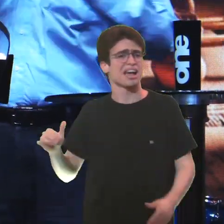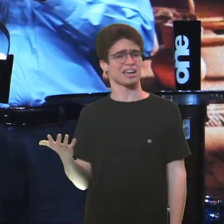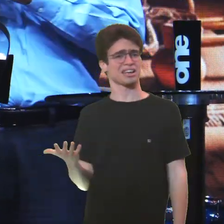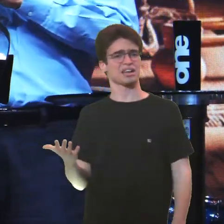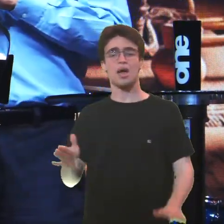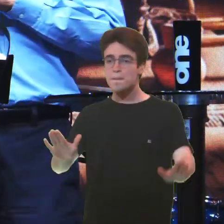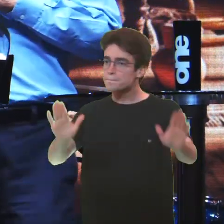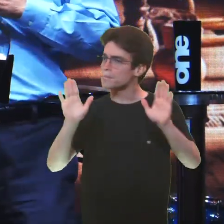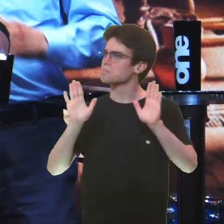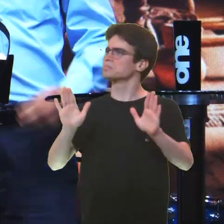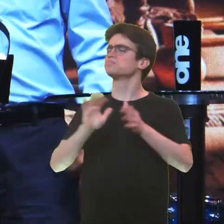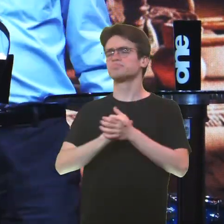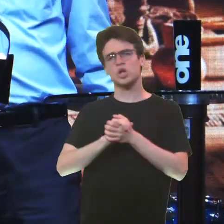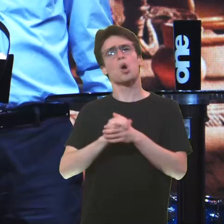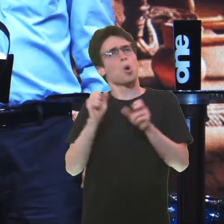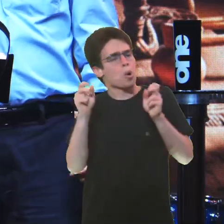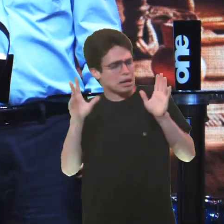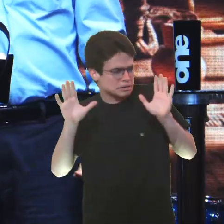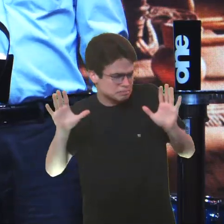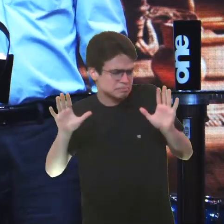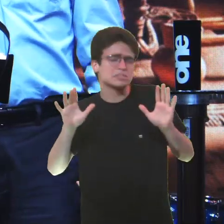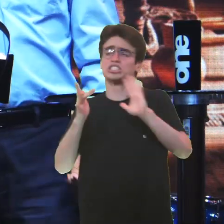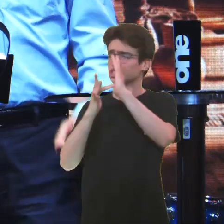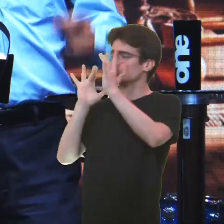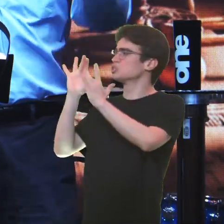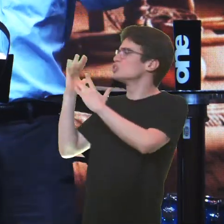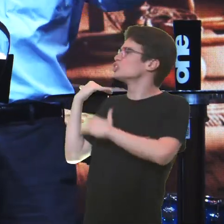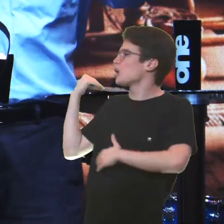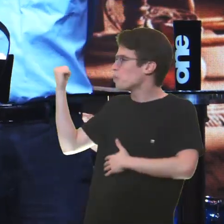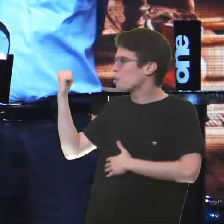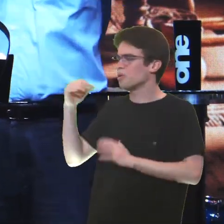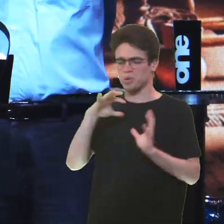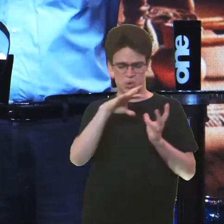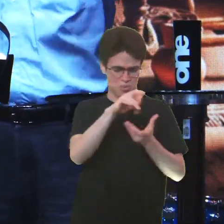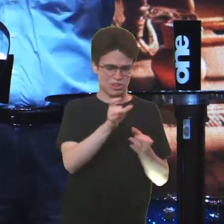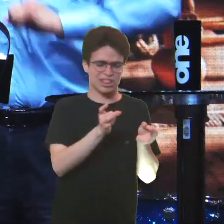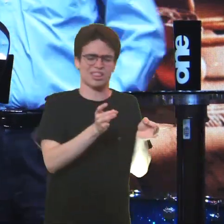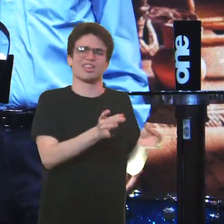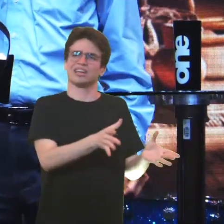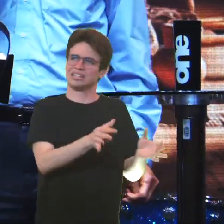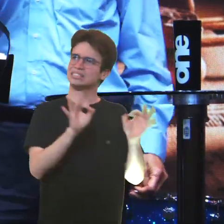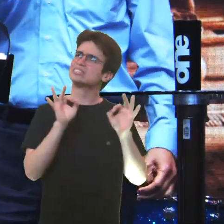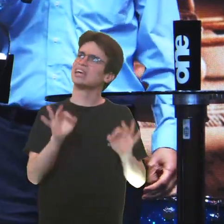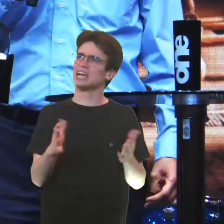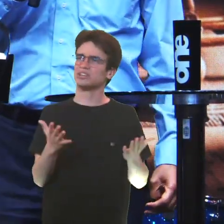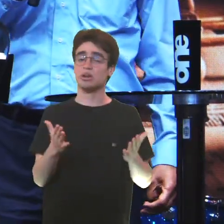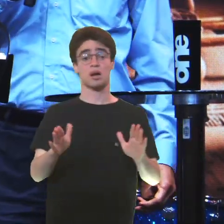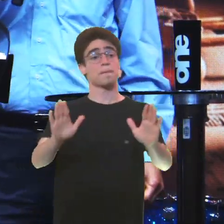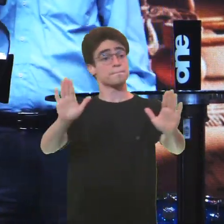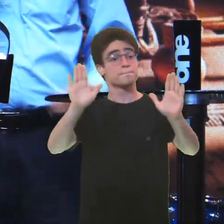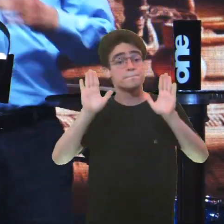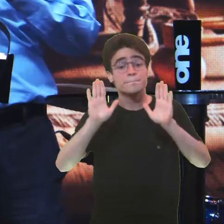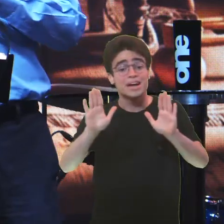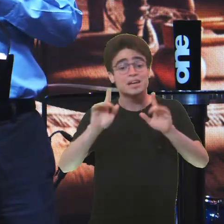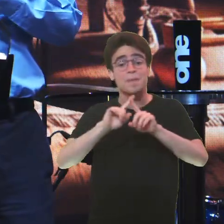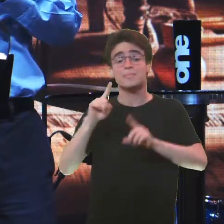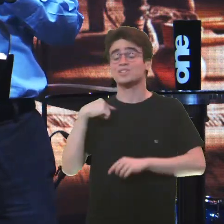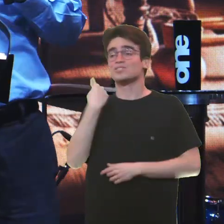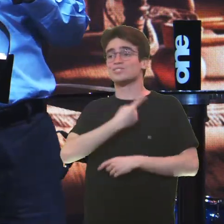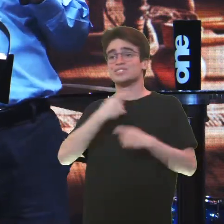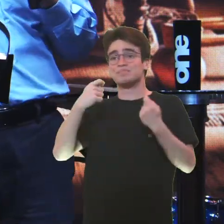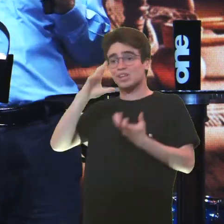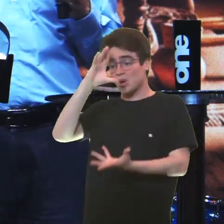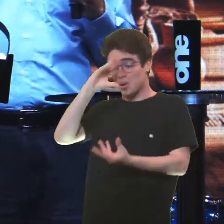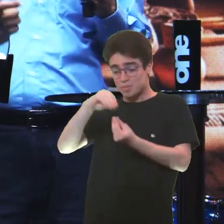del mundo, E é verdade que Jesus nos chamou para sair do mundo. pero eso hay que entenderlo correctamente, Mas nós temos que entender isso da forma